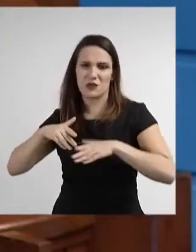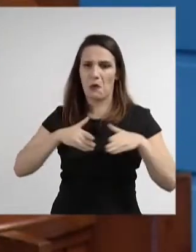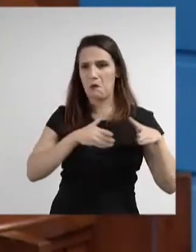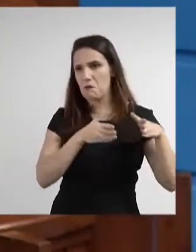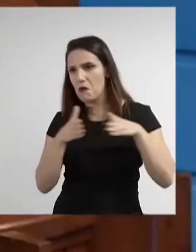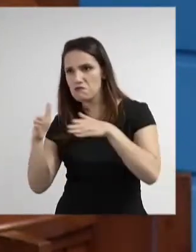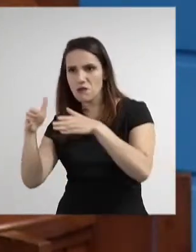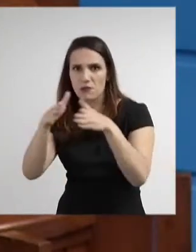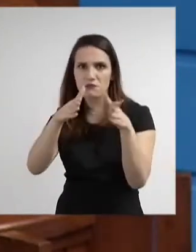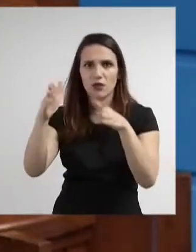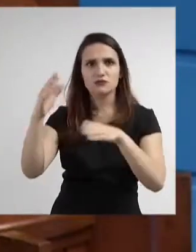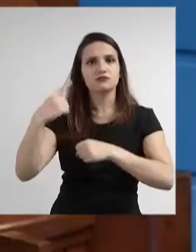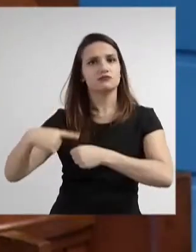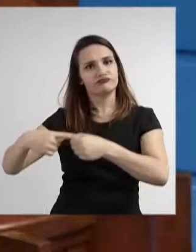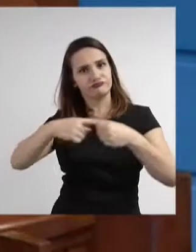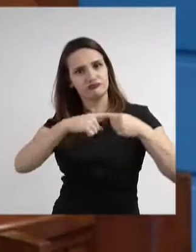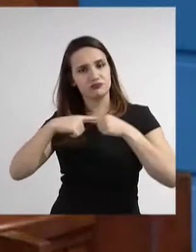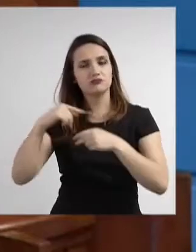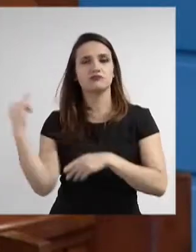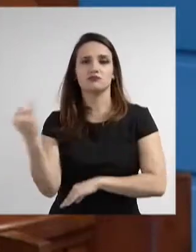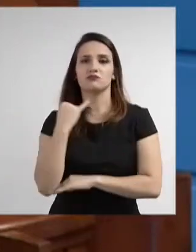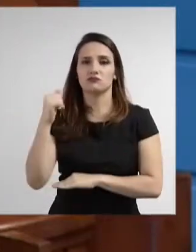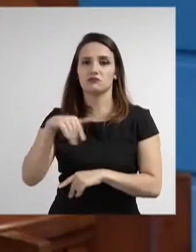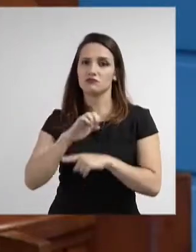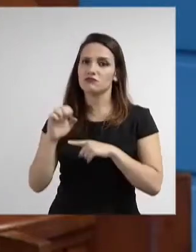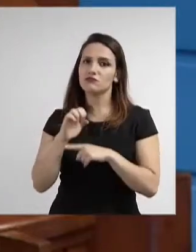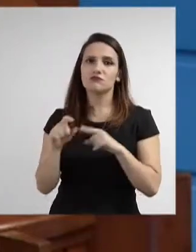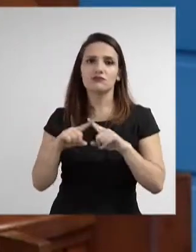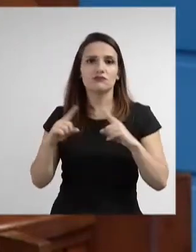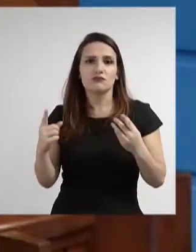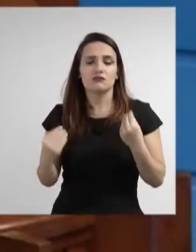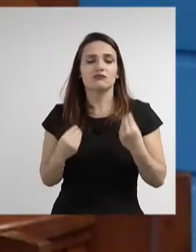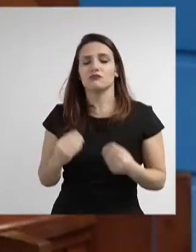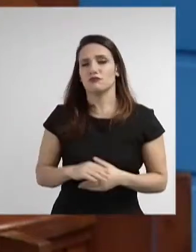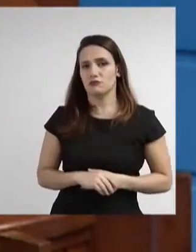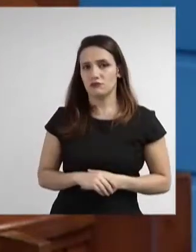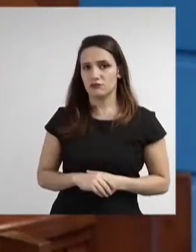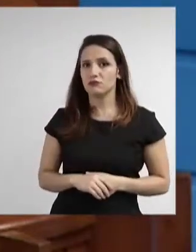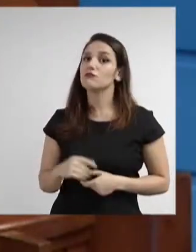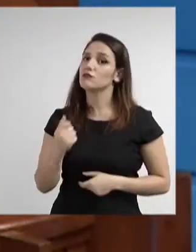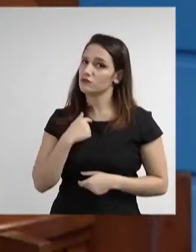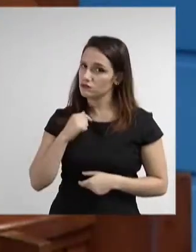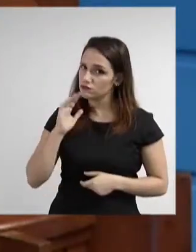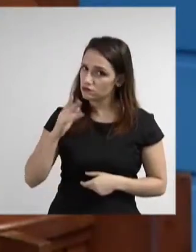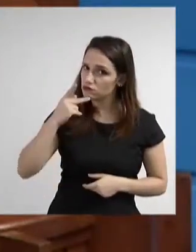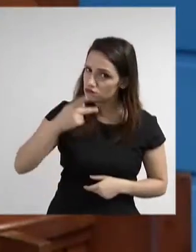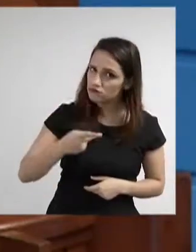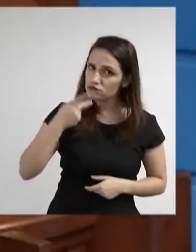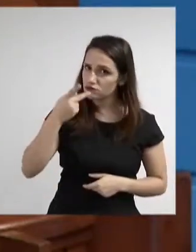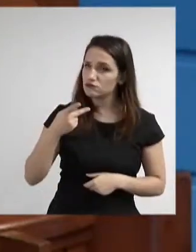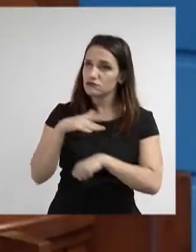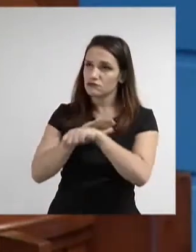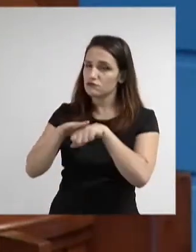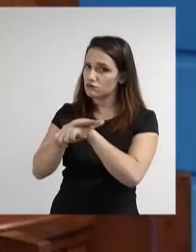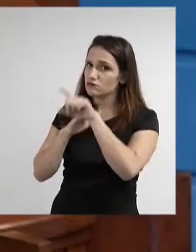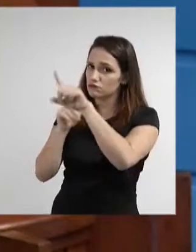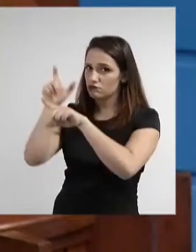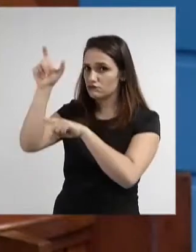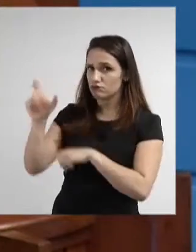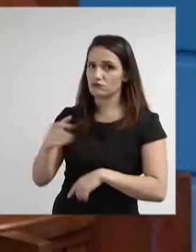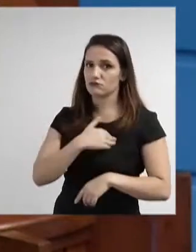muitas cidades importantes do nosso estado. E eu havia falado com o governador e no